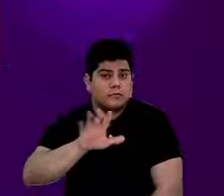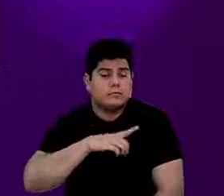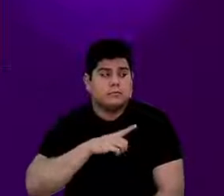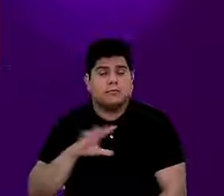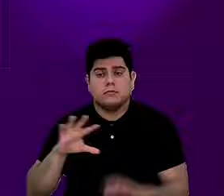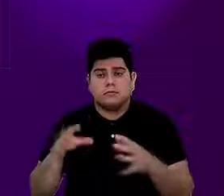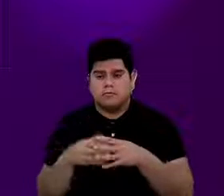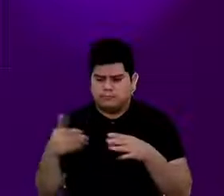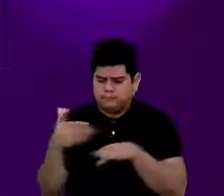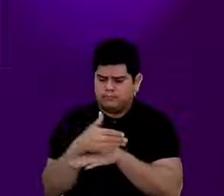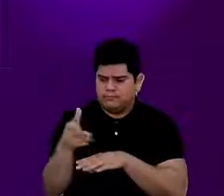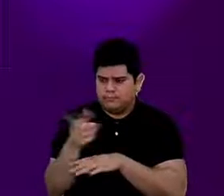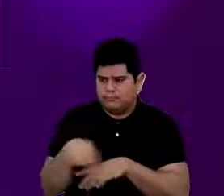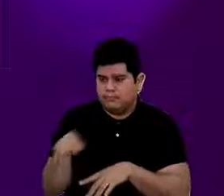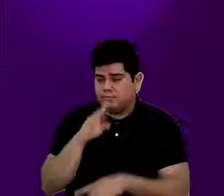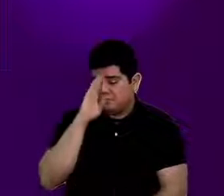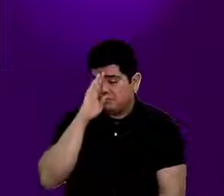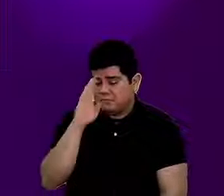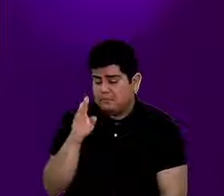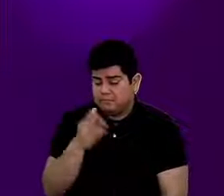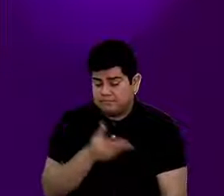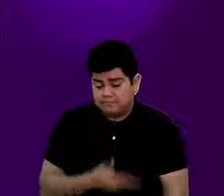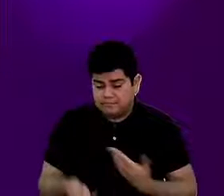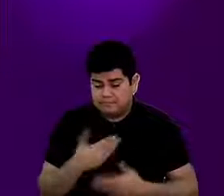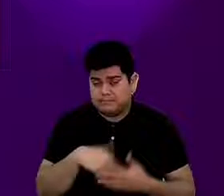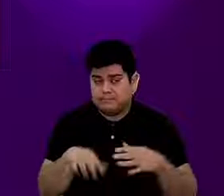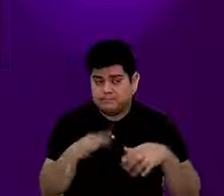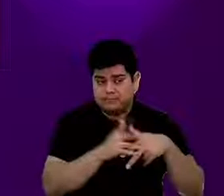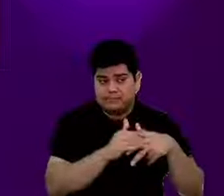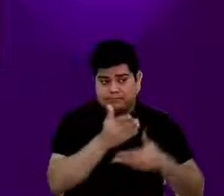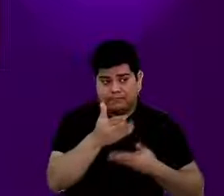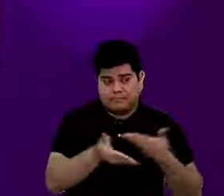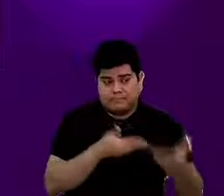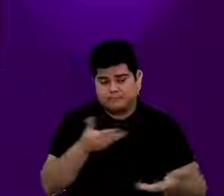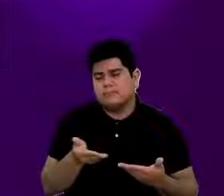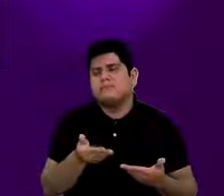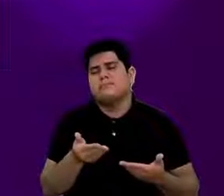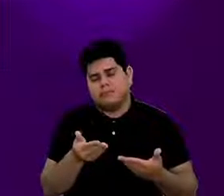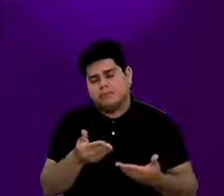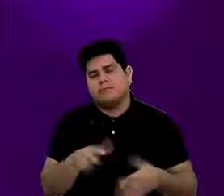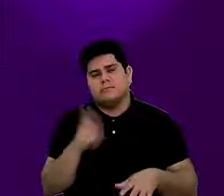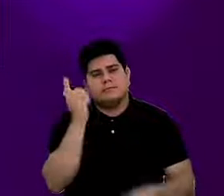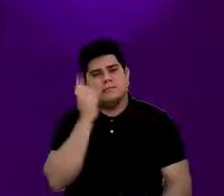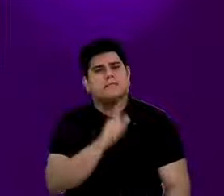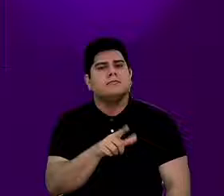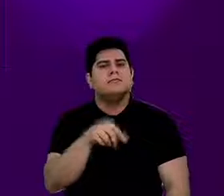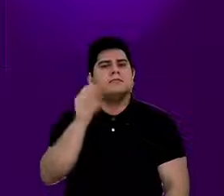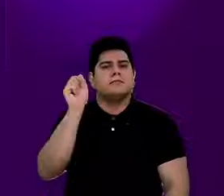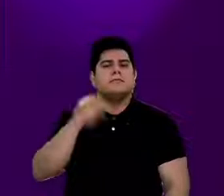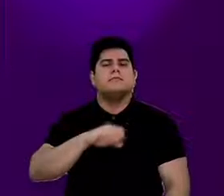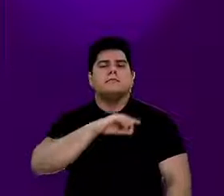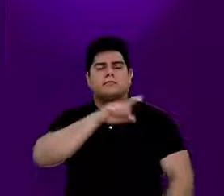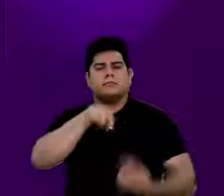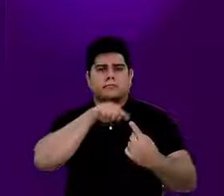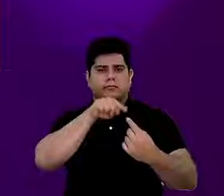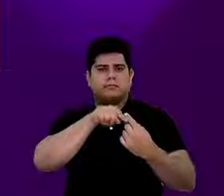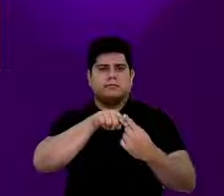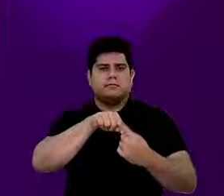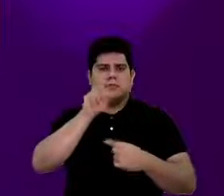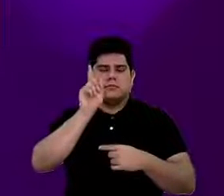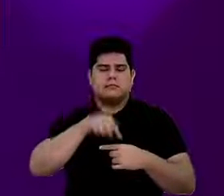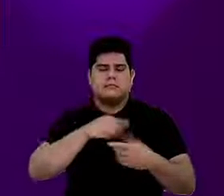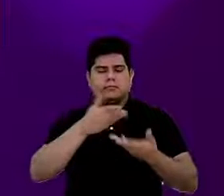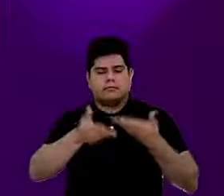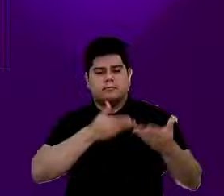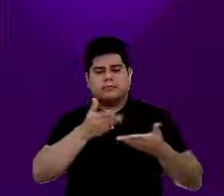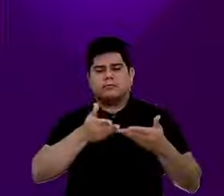equipe engajada e principalmente envolve o paciente e os seus cuidadores, a gente consegue os objetivos, e essa abordagem,